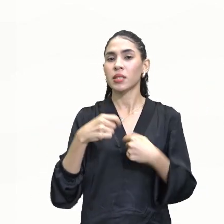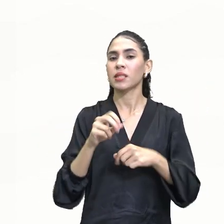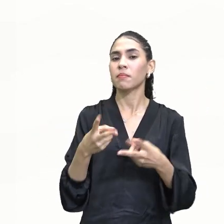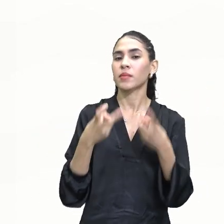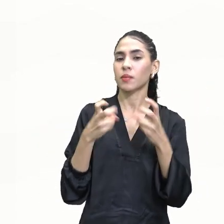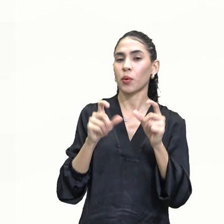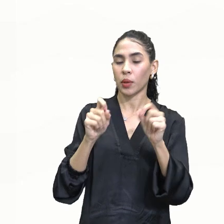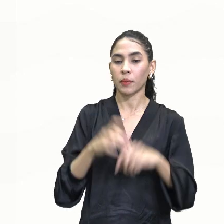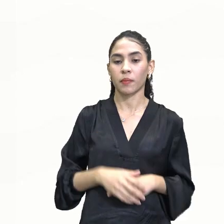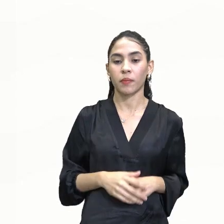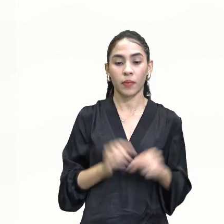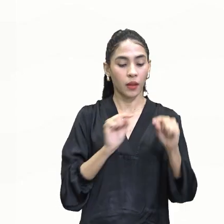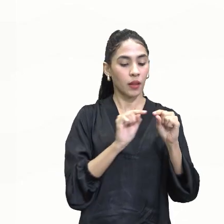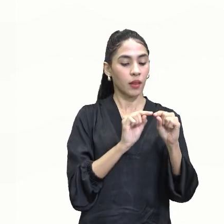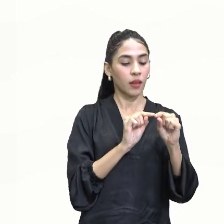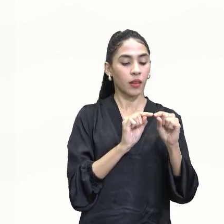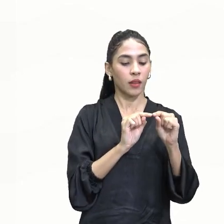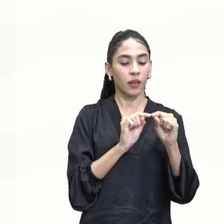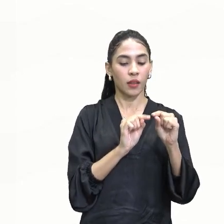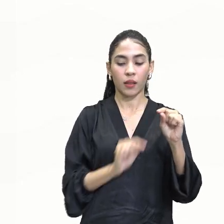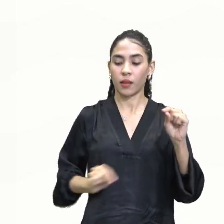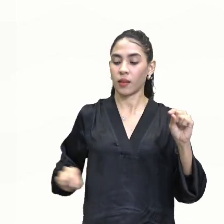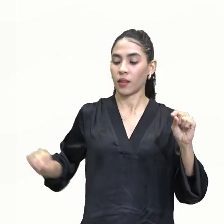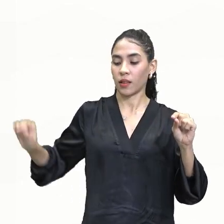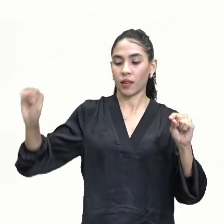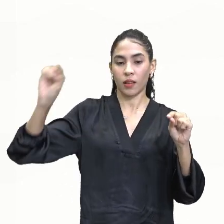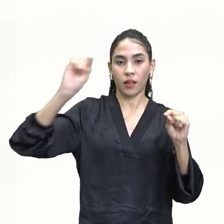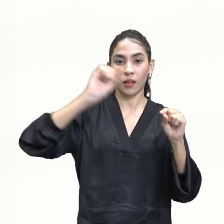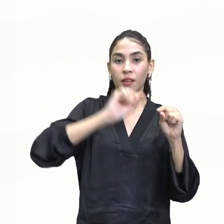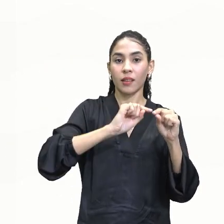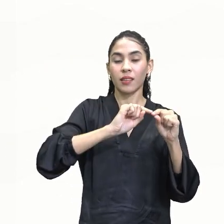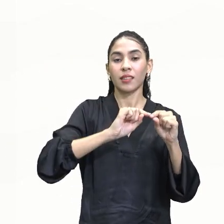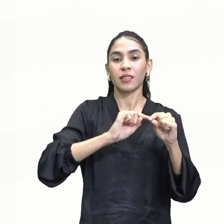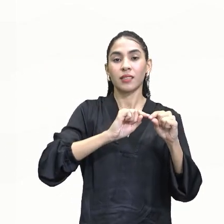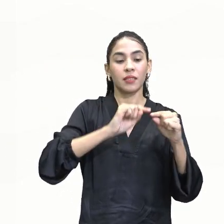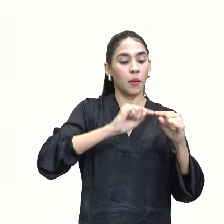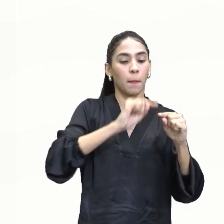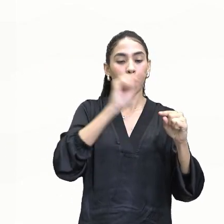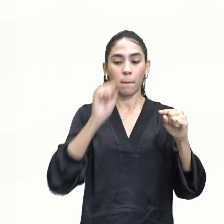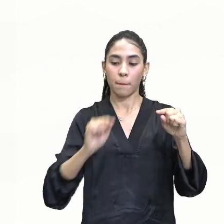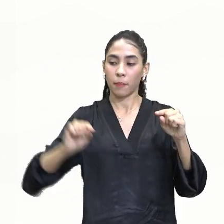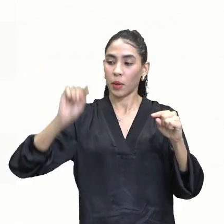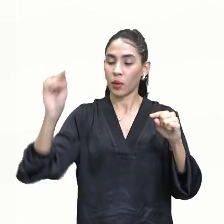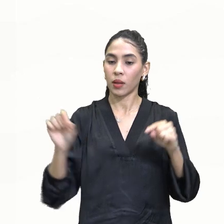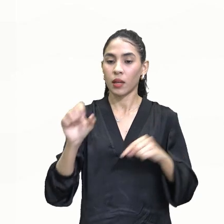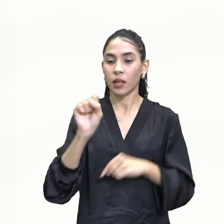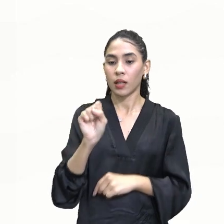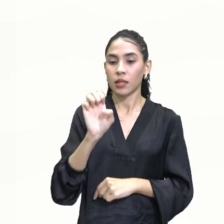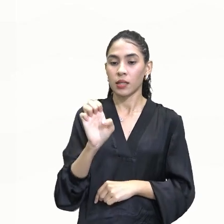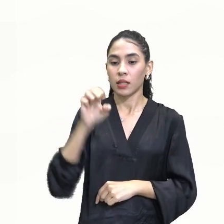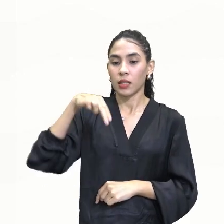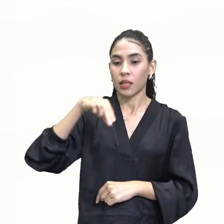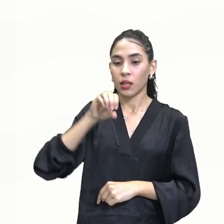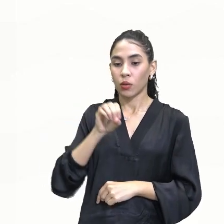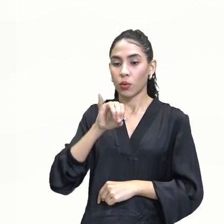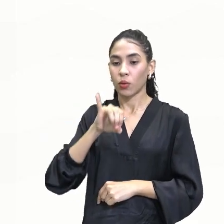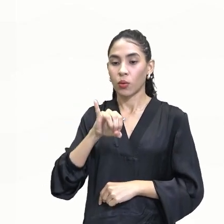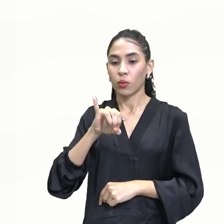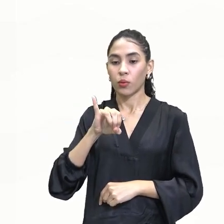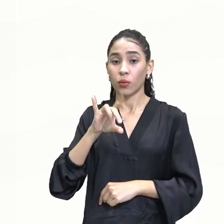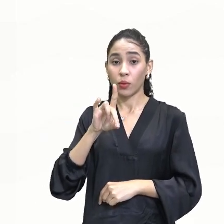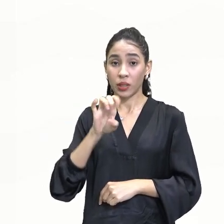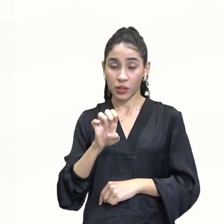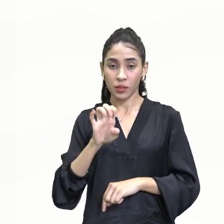Que o comprimento de um ciclo completo forma uma onda senoidal. E o que seria esse ciclo